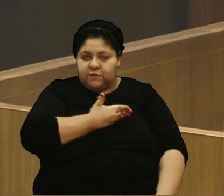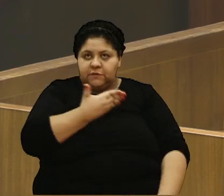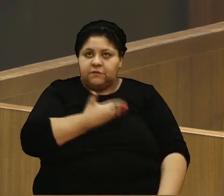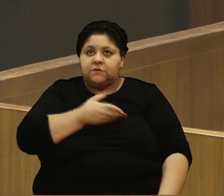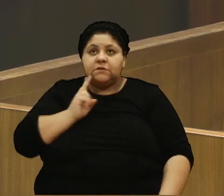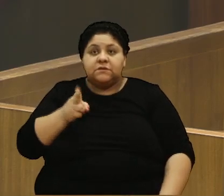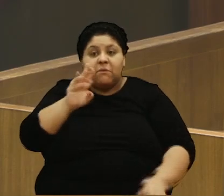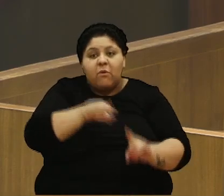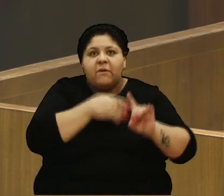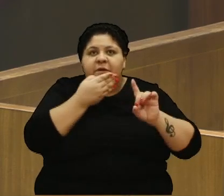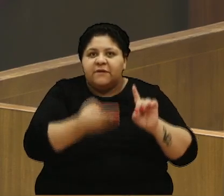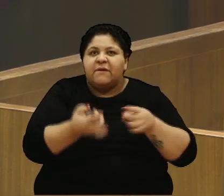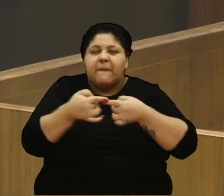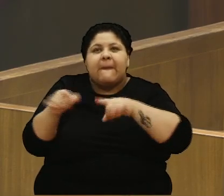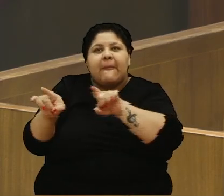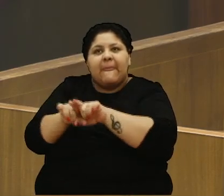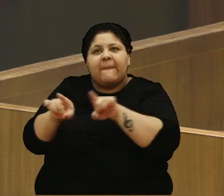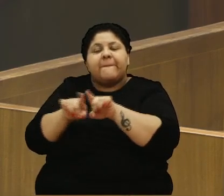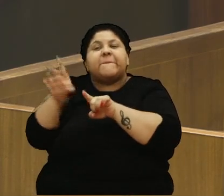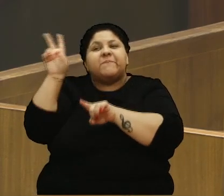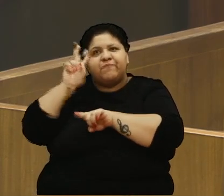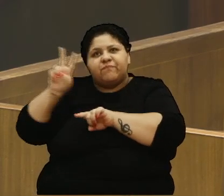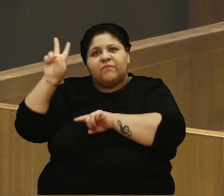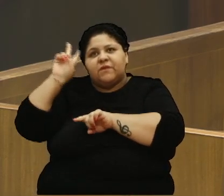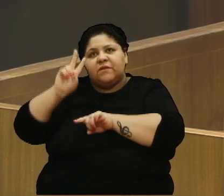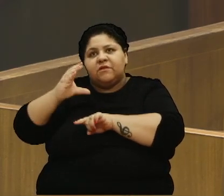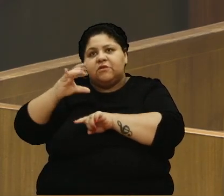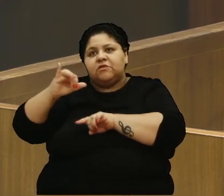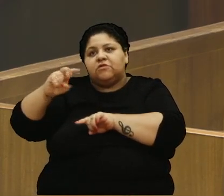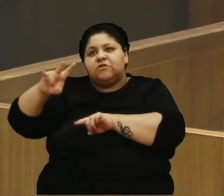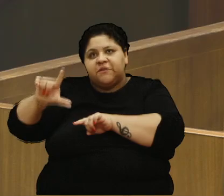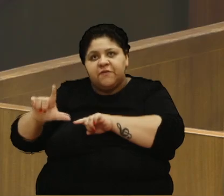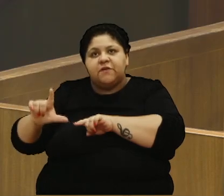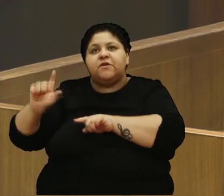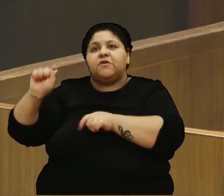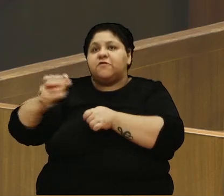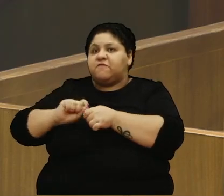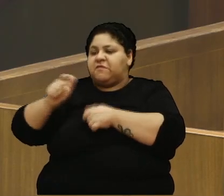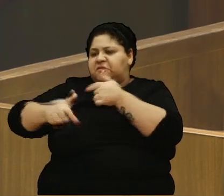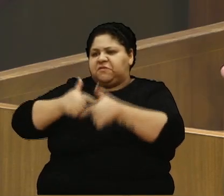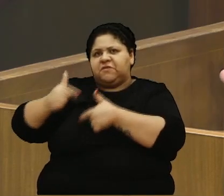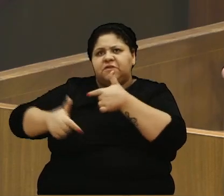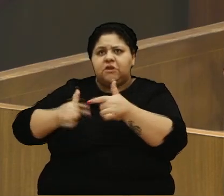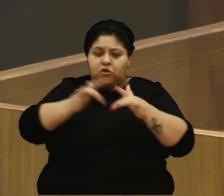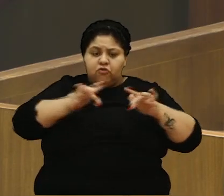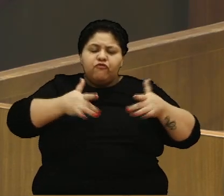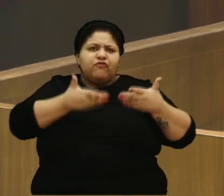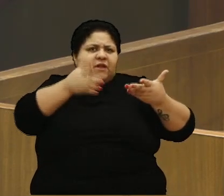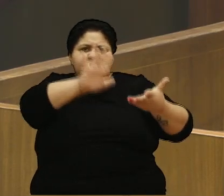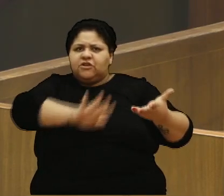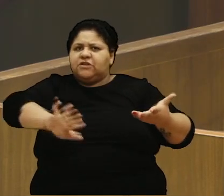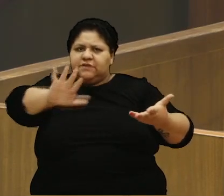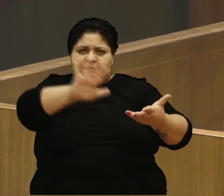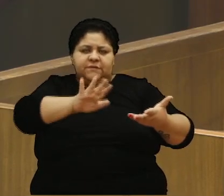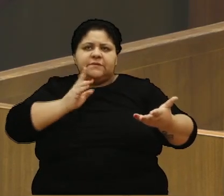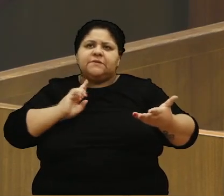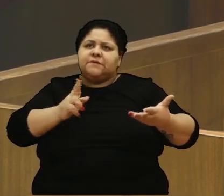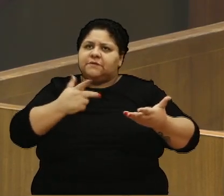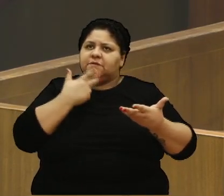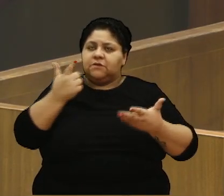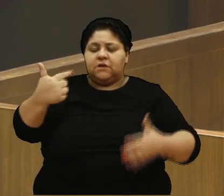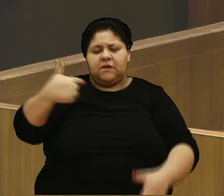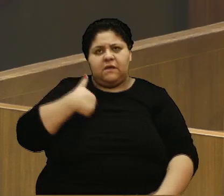venho aqui homenagear. Mas também lembrar dos civis que fazem um excelente trabalho e do voluntariado em geral. Sempre digo, né?